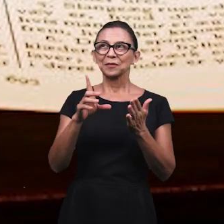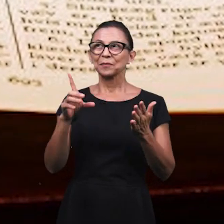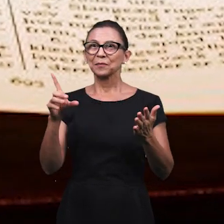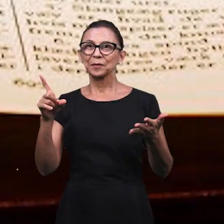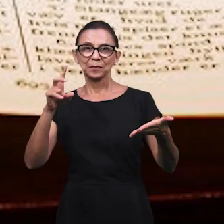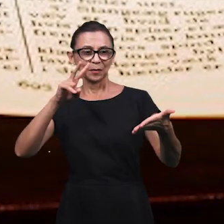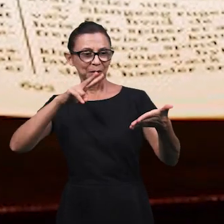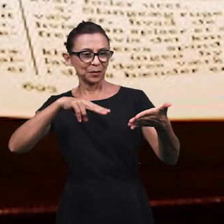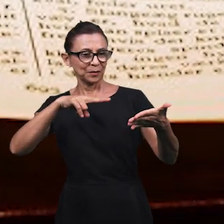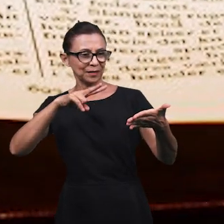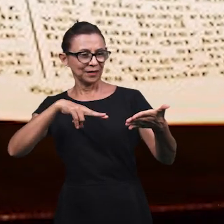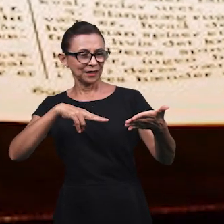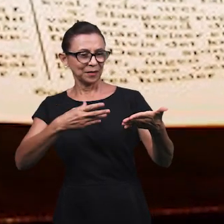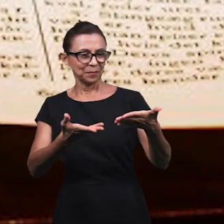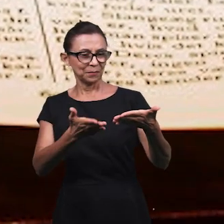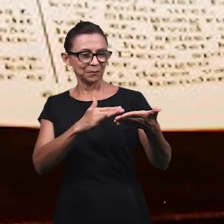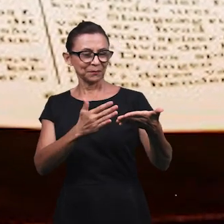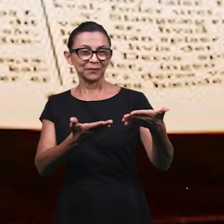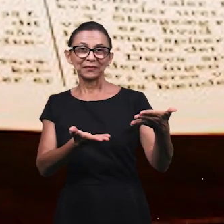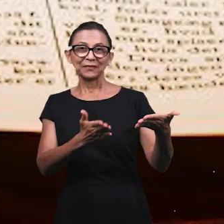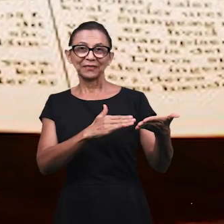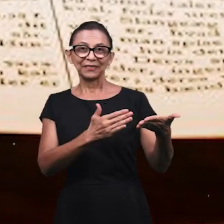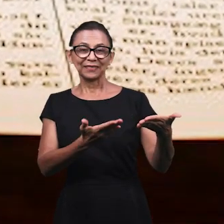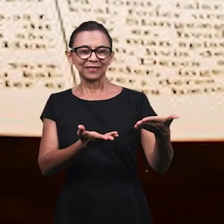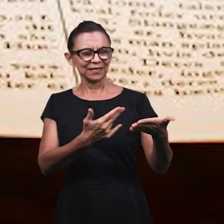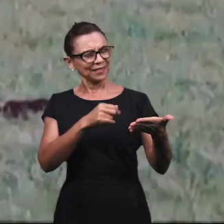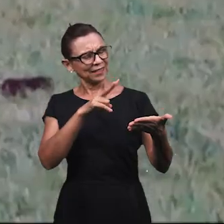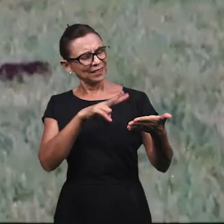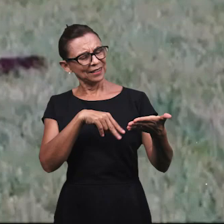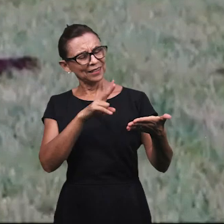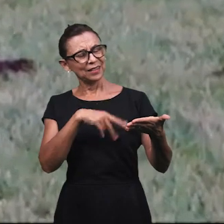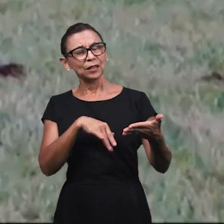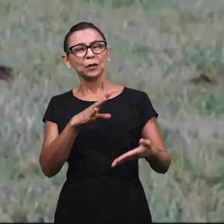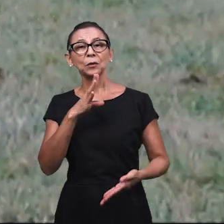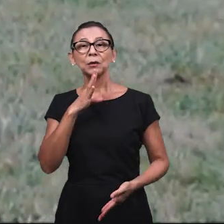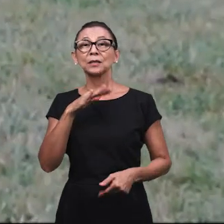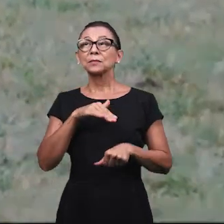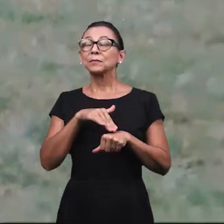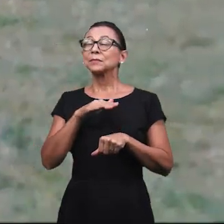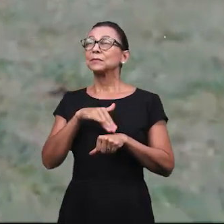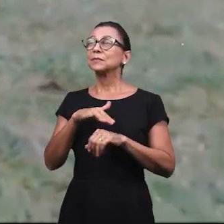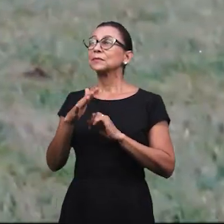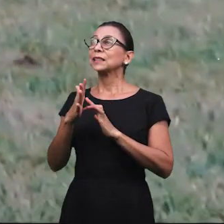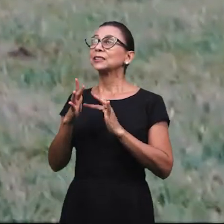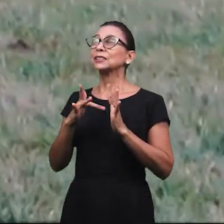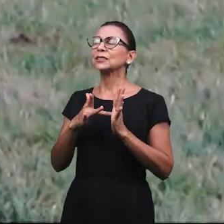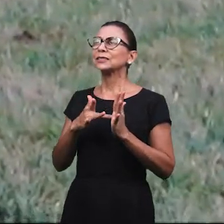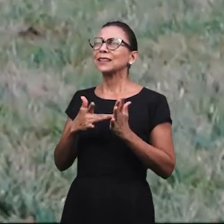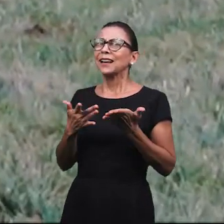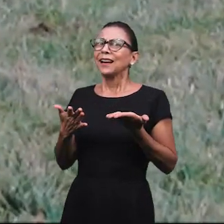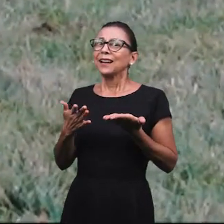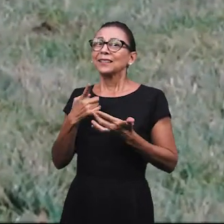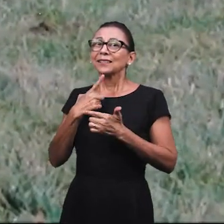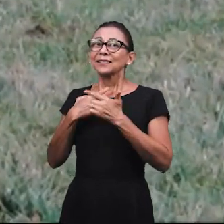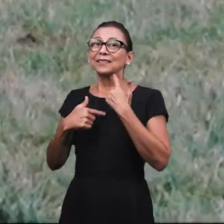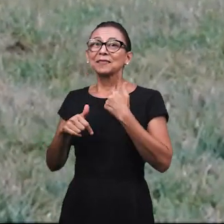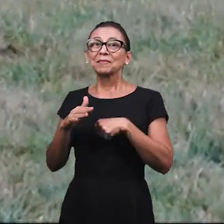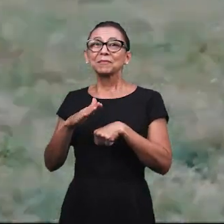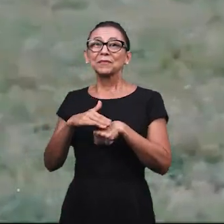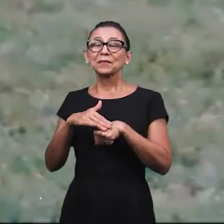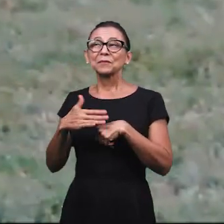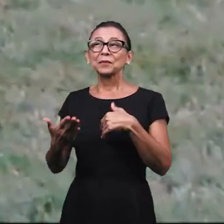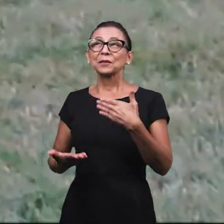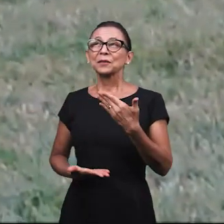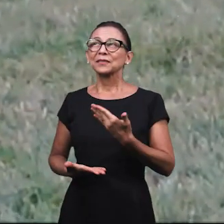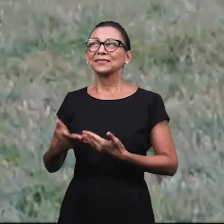Eu quero te servir. Quando falas, obedeço. A bênção